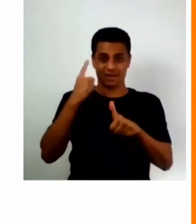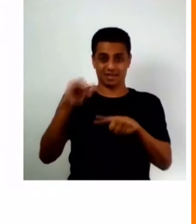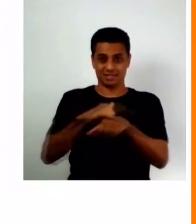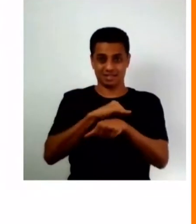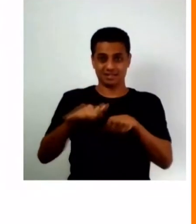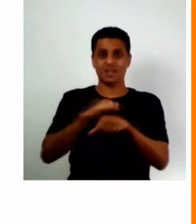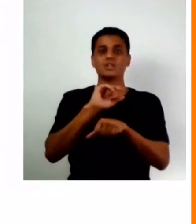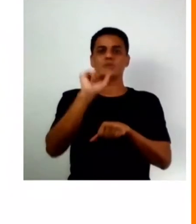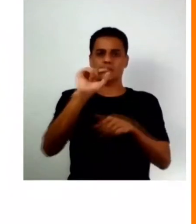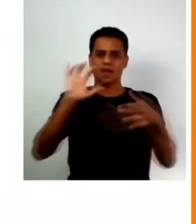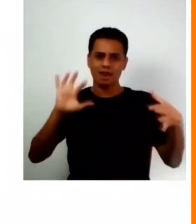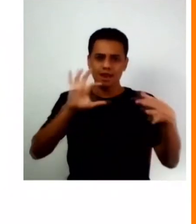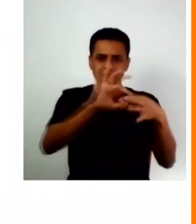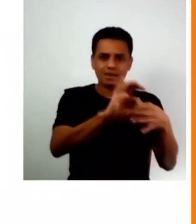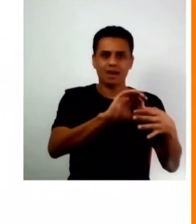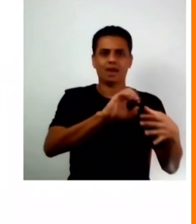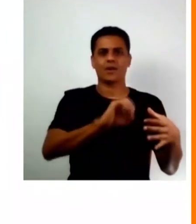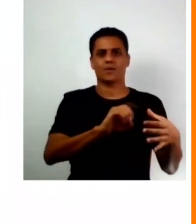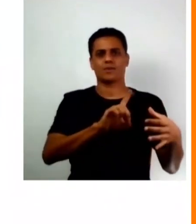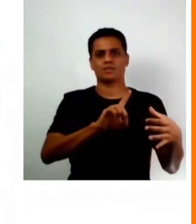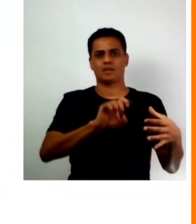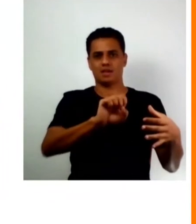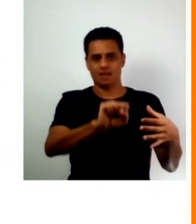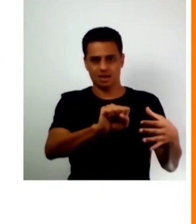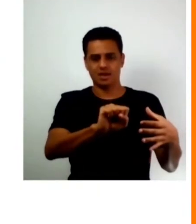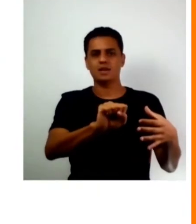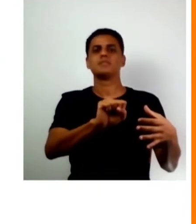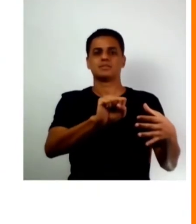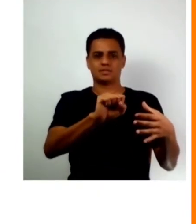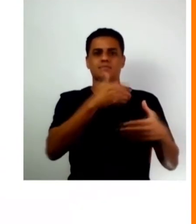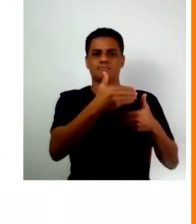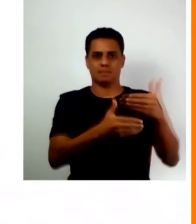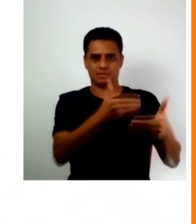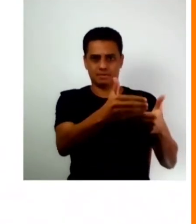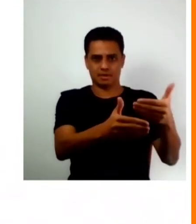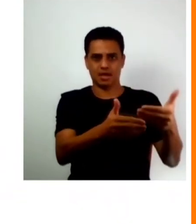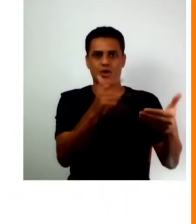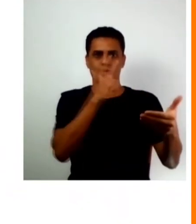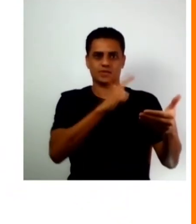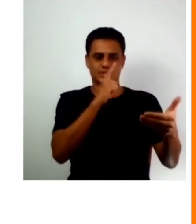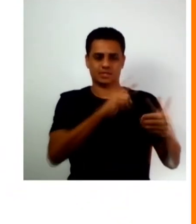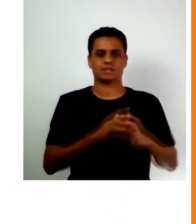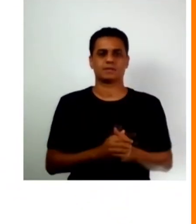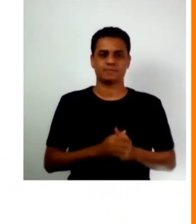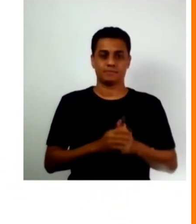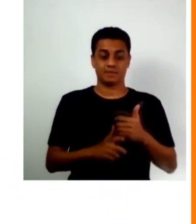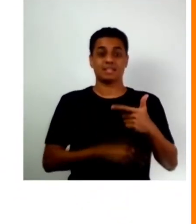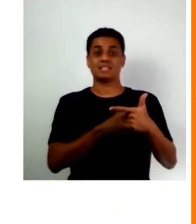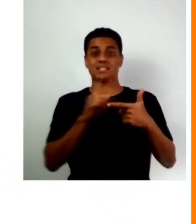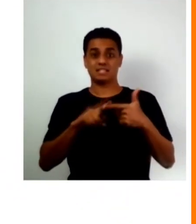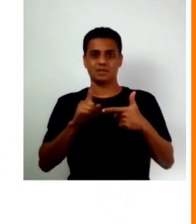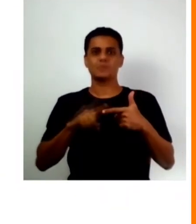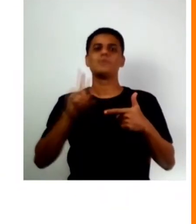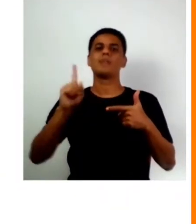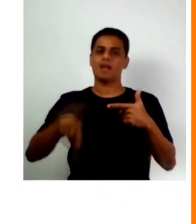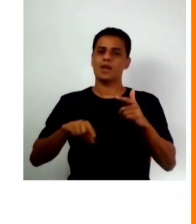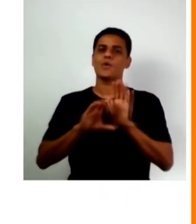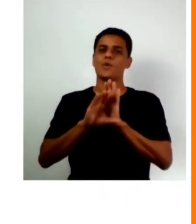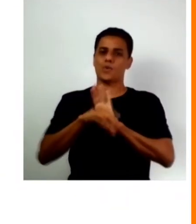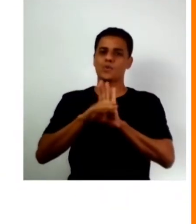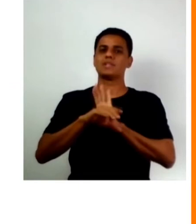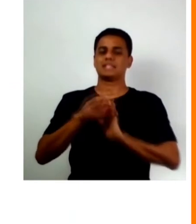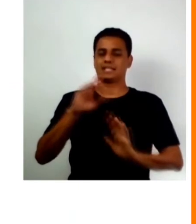en esta agenda. Segunda, é un concepto complicado porque que é